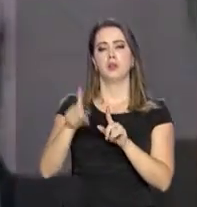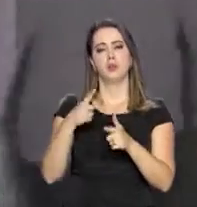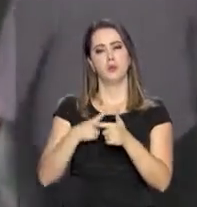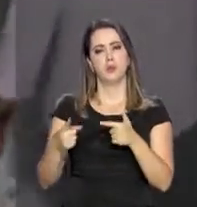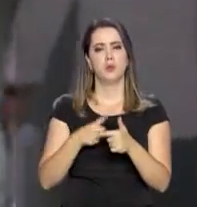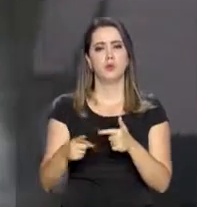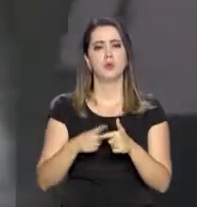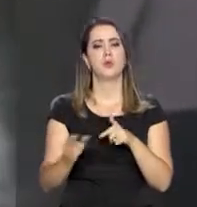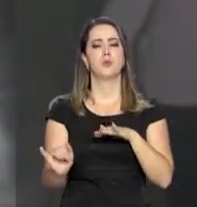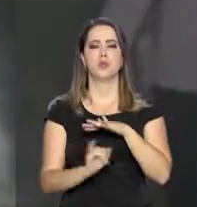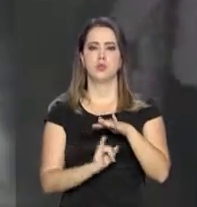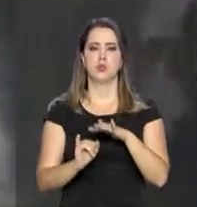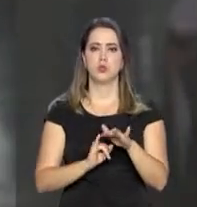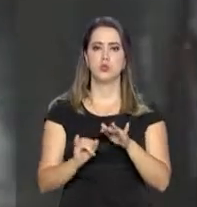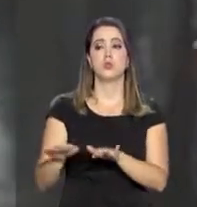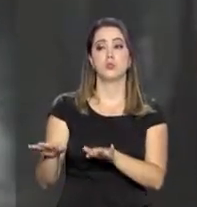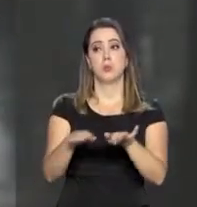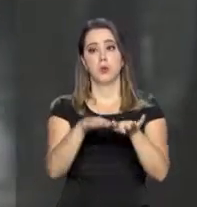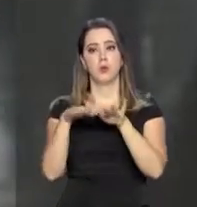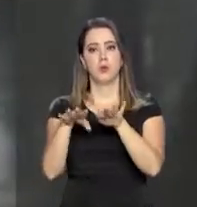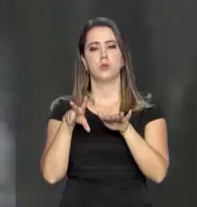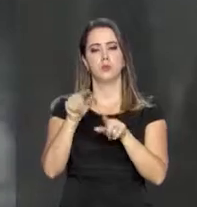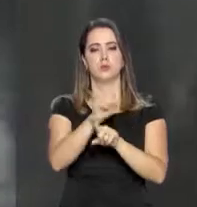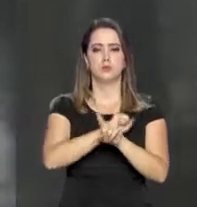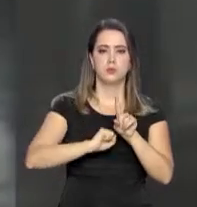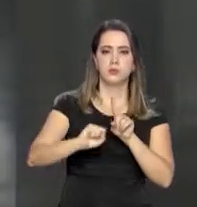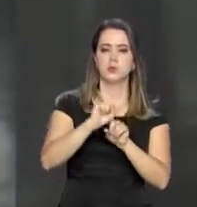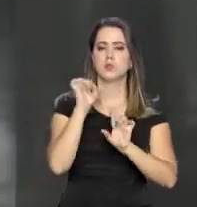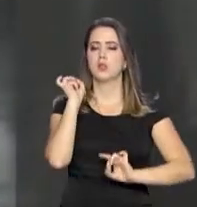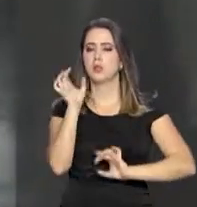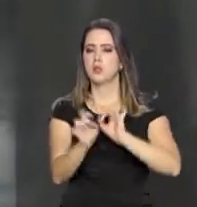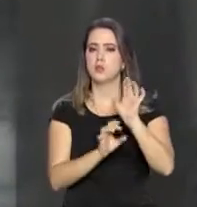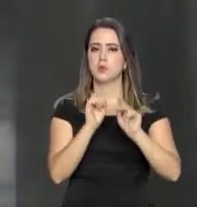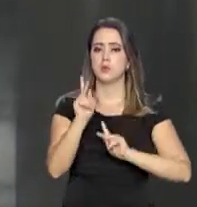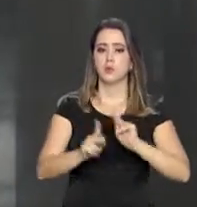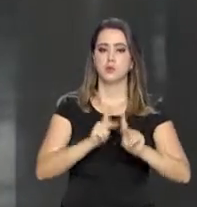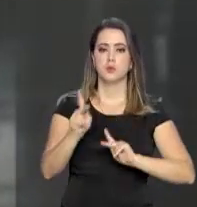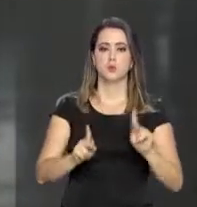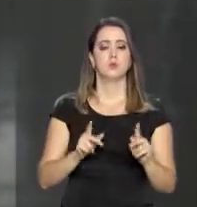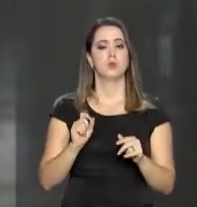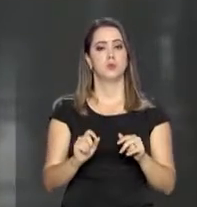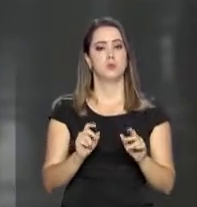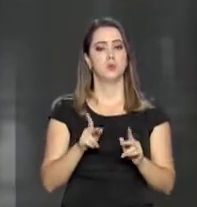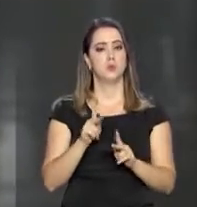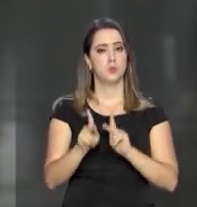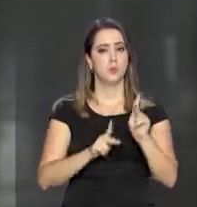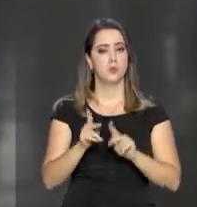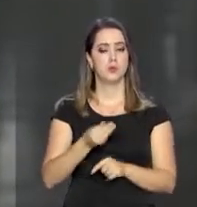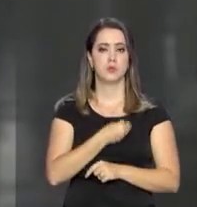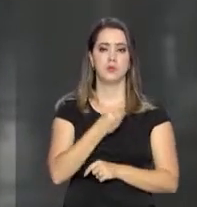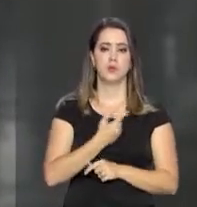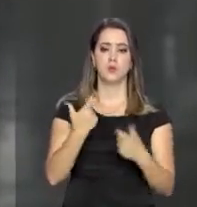as instituições, para a democracia e para toda a sociedade, especialmente para as populações aí, que vivem em